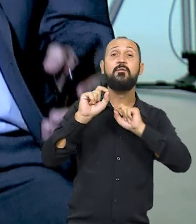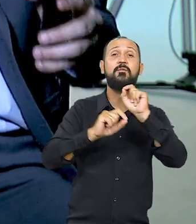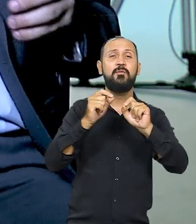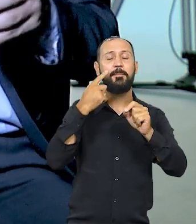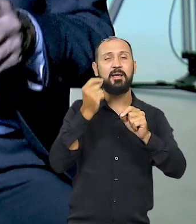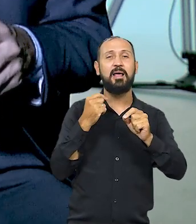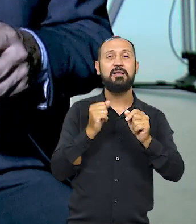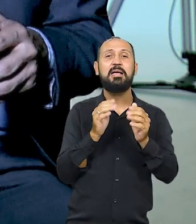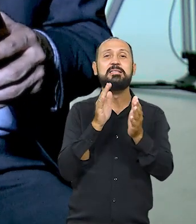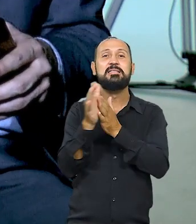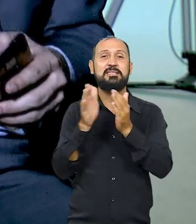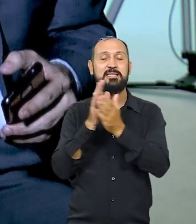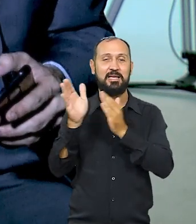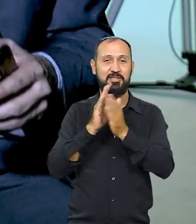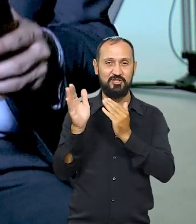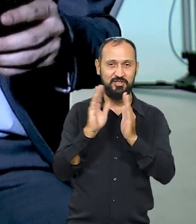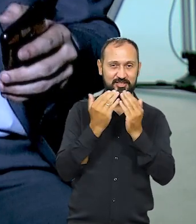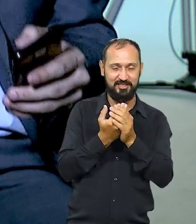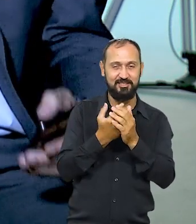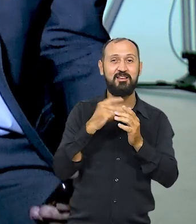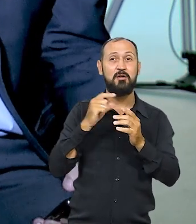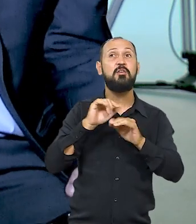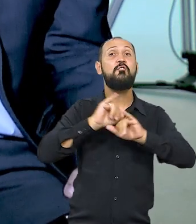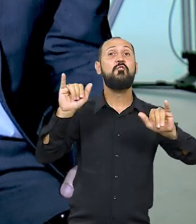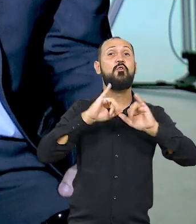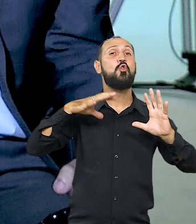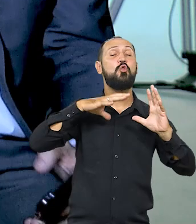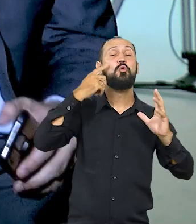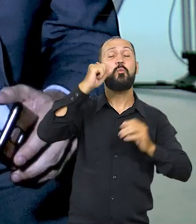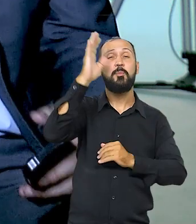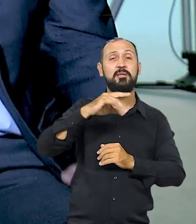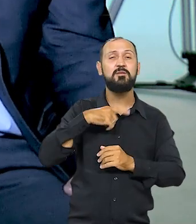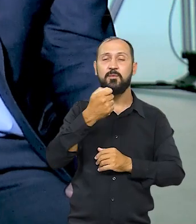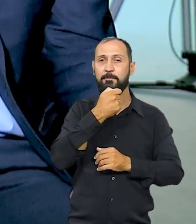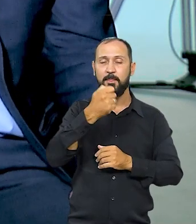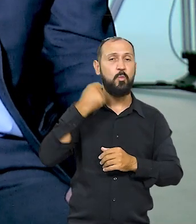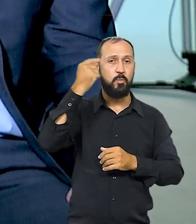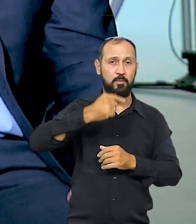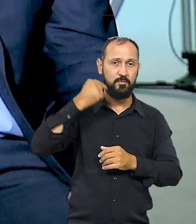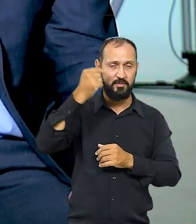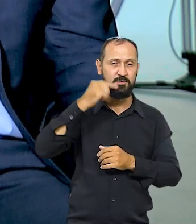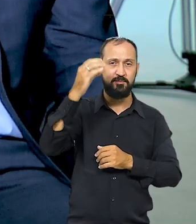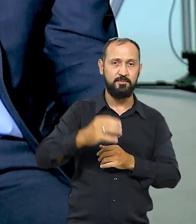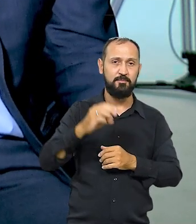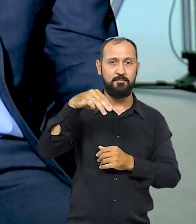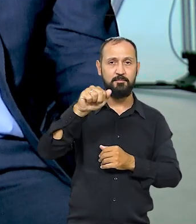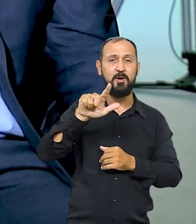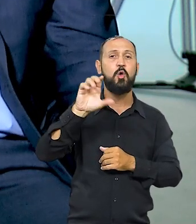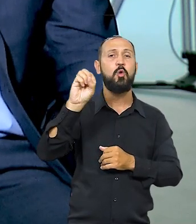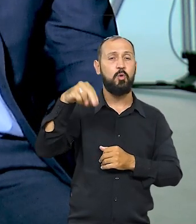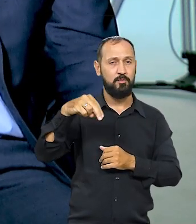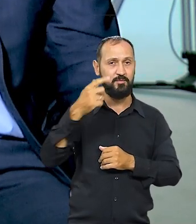ao fim das saidinhas, um projeto de lei que teve grande repercussão nacional. E o meu entrevistado na oportunidade foi o advogado